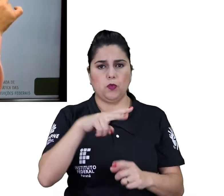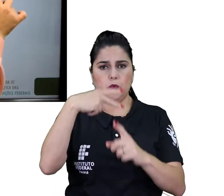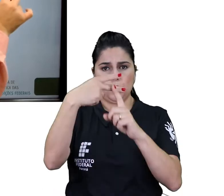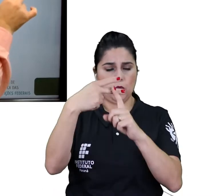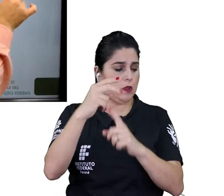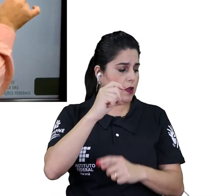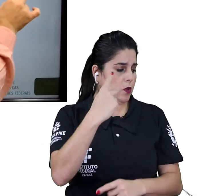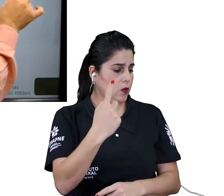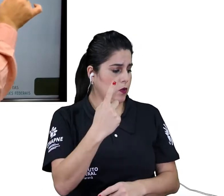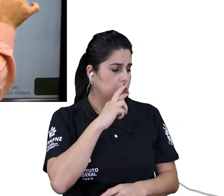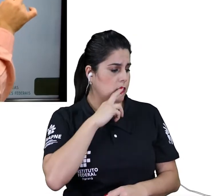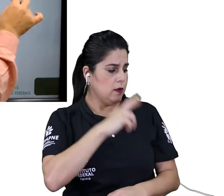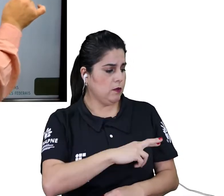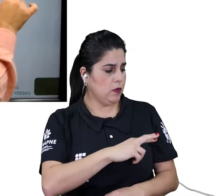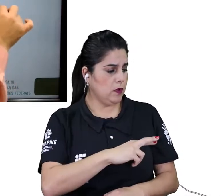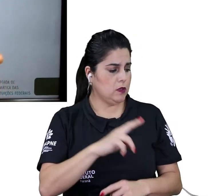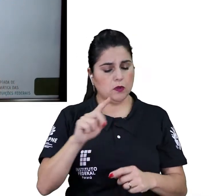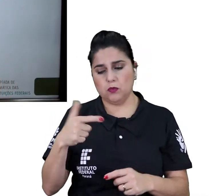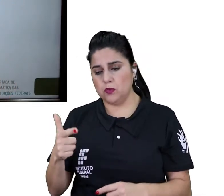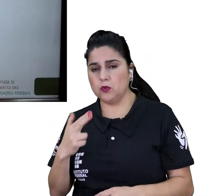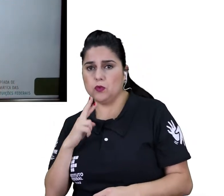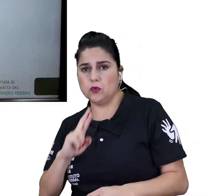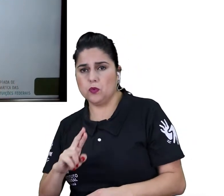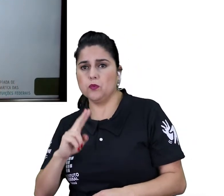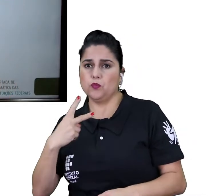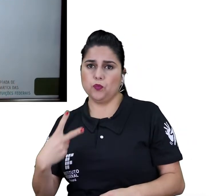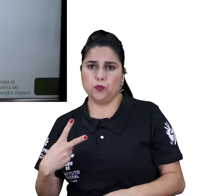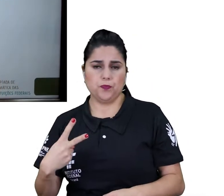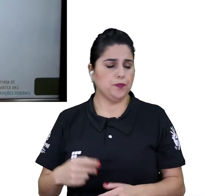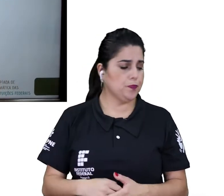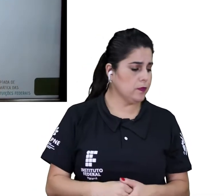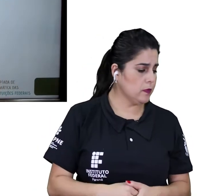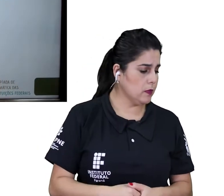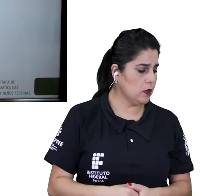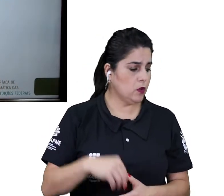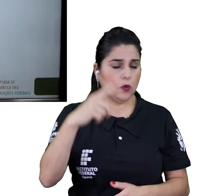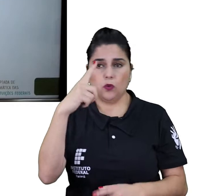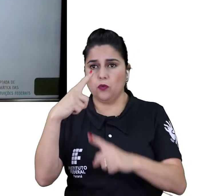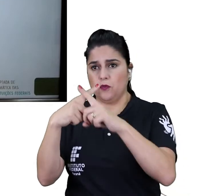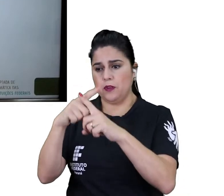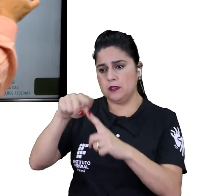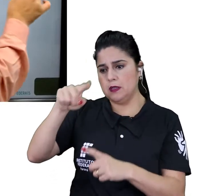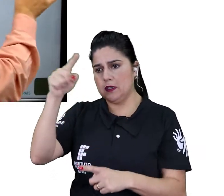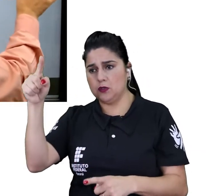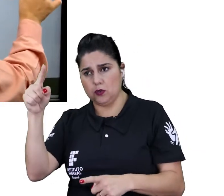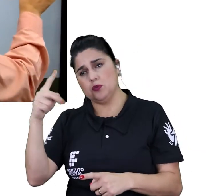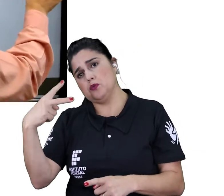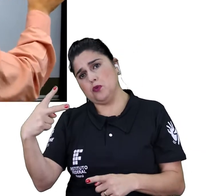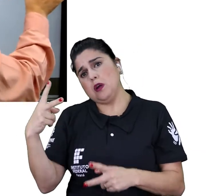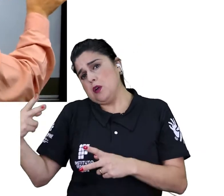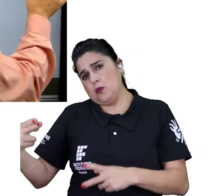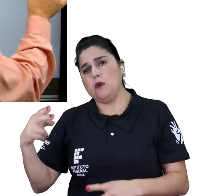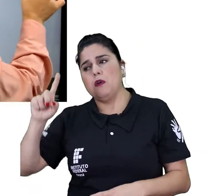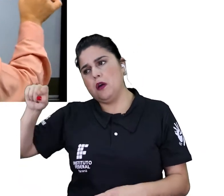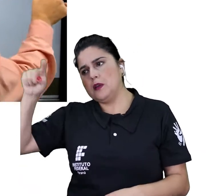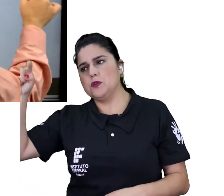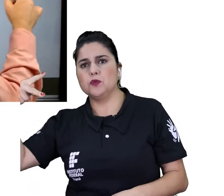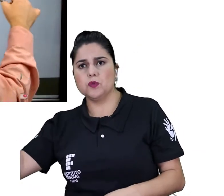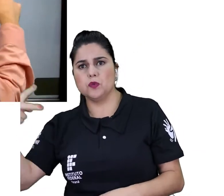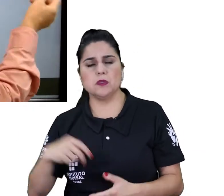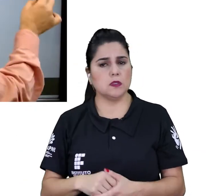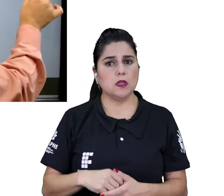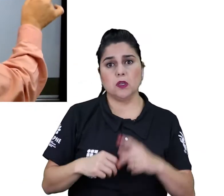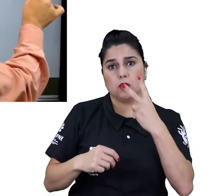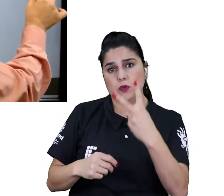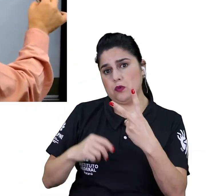e por 2 dá 2. 1 vezes raiz de 2 dá raiz de 2